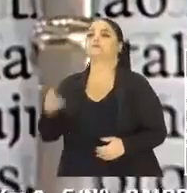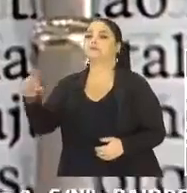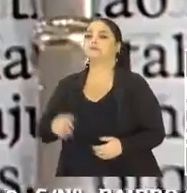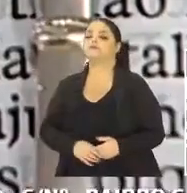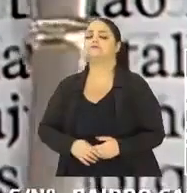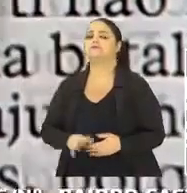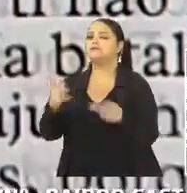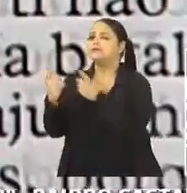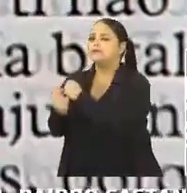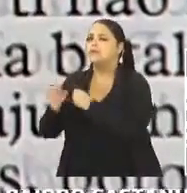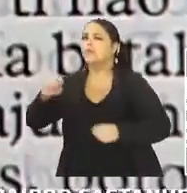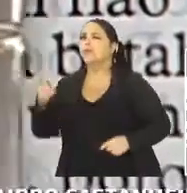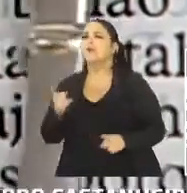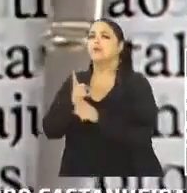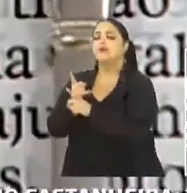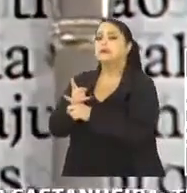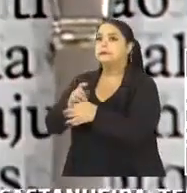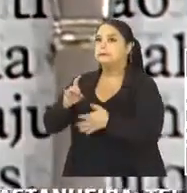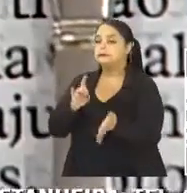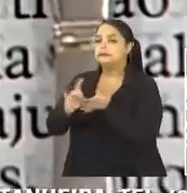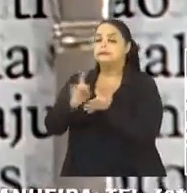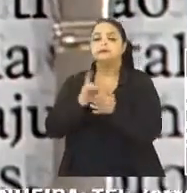Asa fugiu ou foi ao encontro dos inimigos?